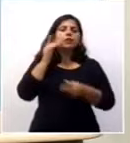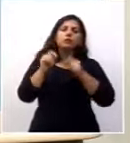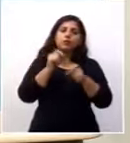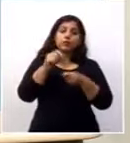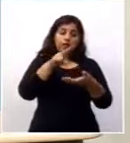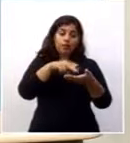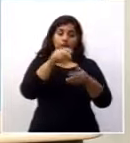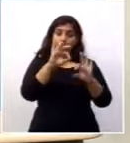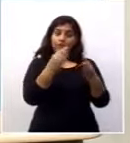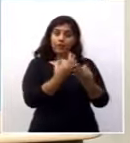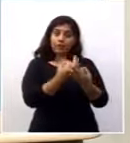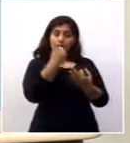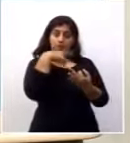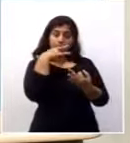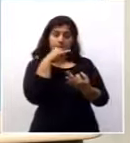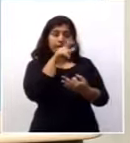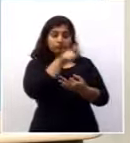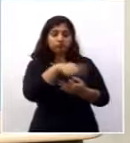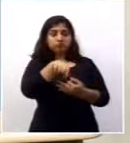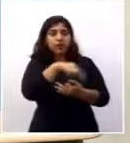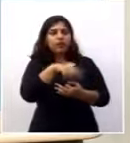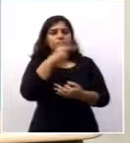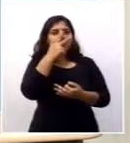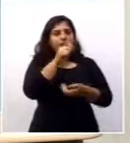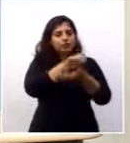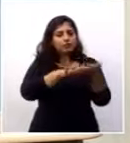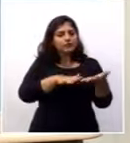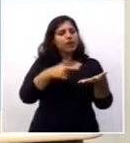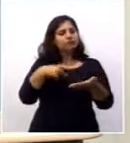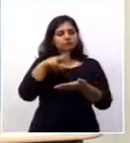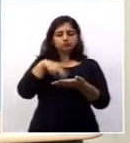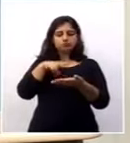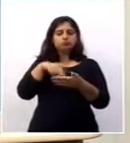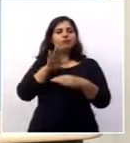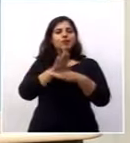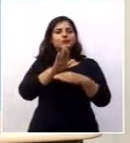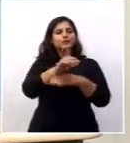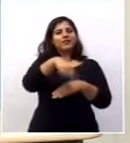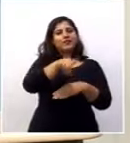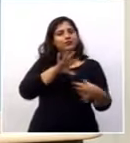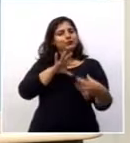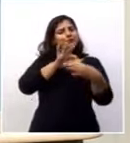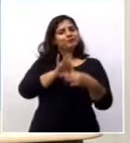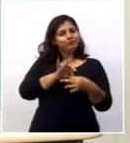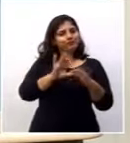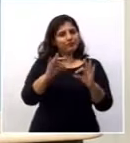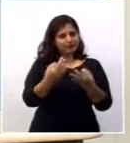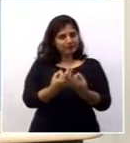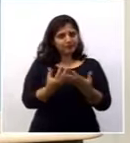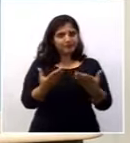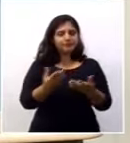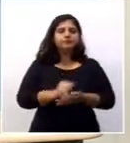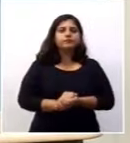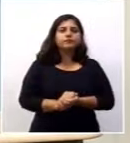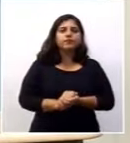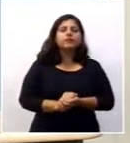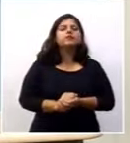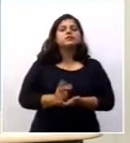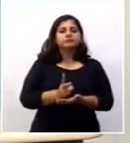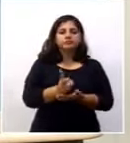para os pais de vocês também, às vezes eles estão fazendo alguma atividade, vocês podem ler para eles e com eles também, né? Seguindo